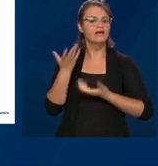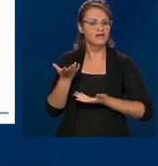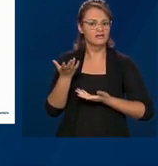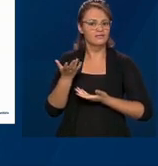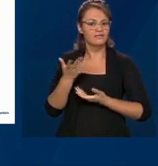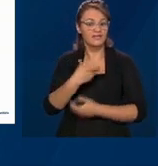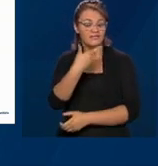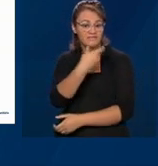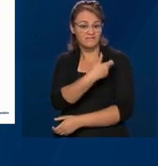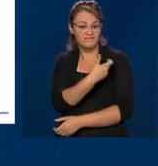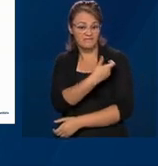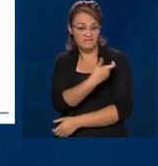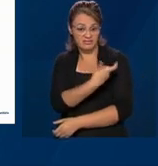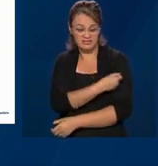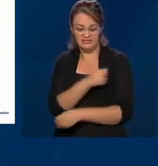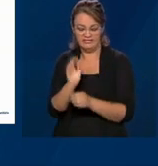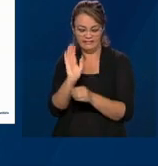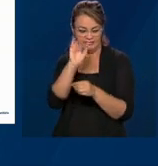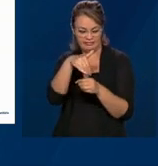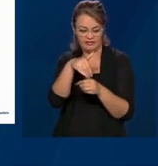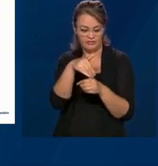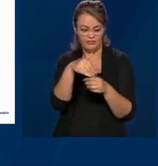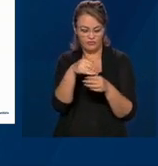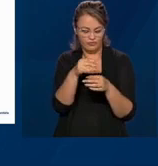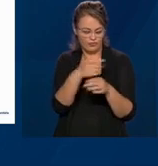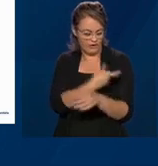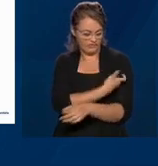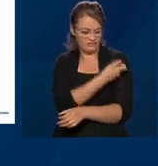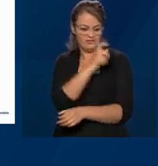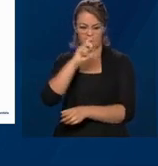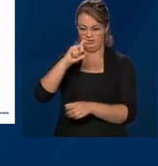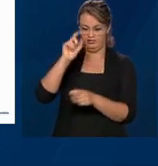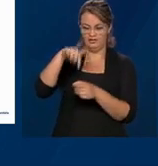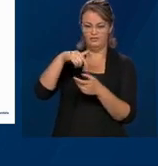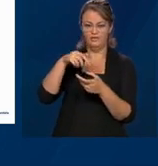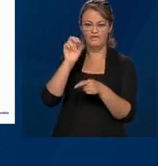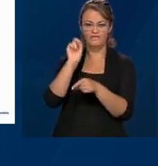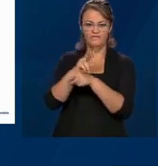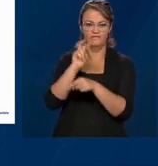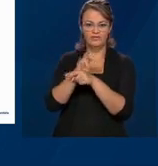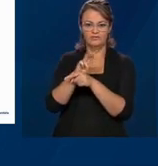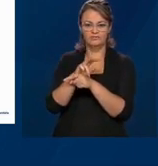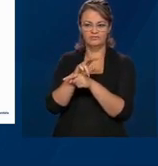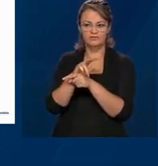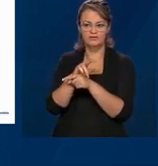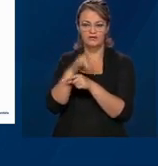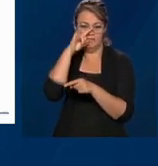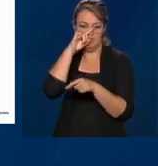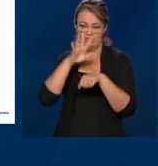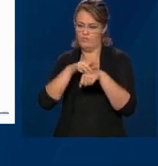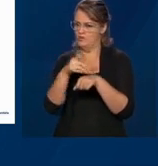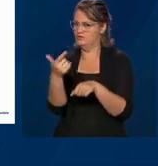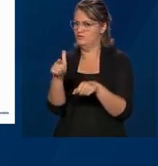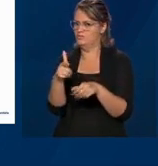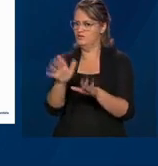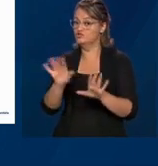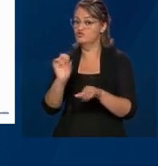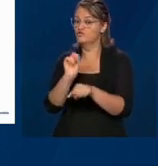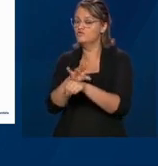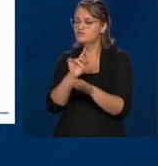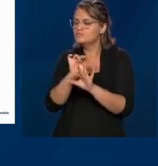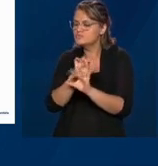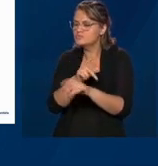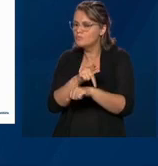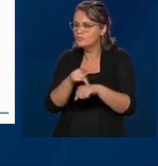de uma vacina de vírus inativado, nos estudos de fase 1 e 2, nós já observamos que a resposta